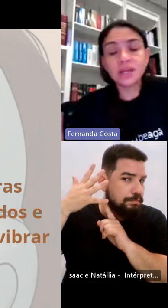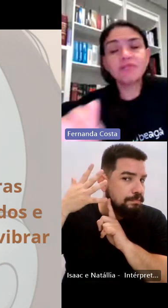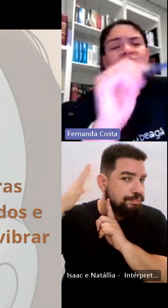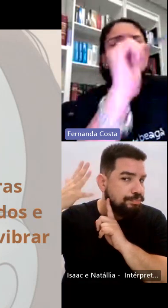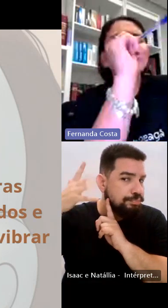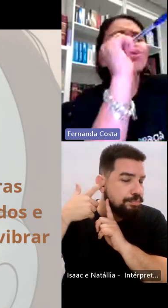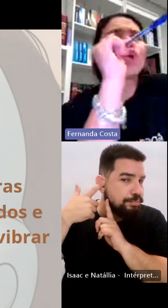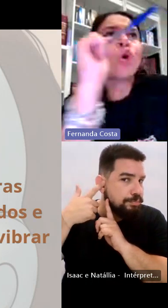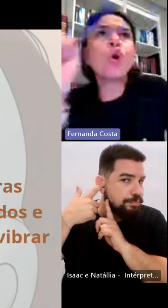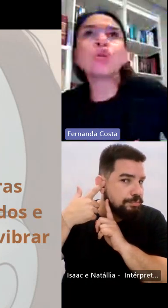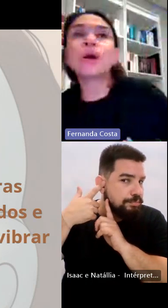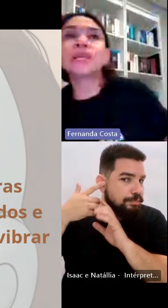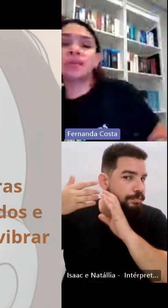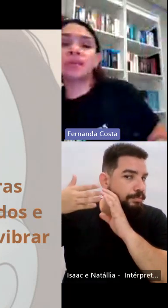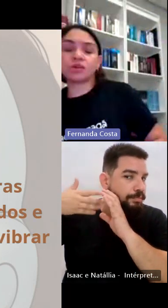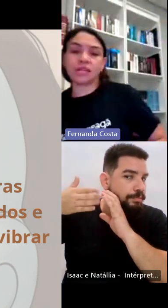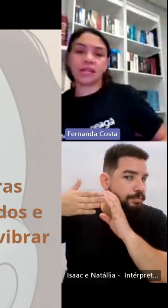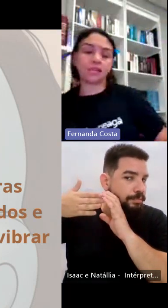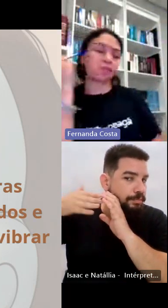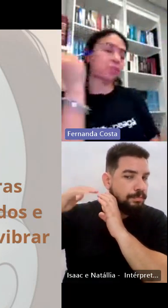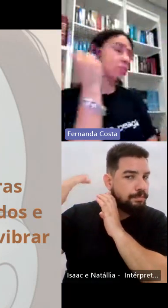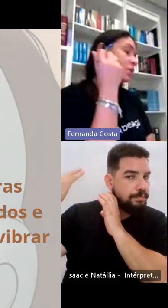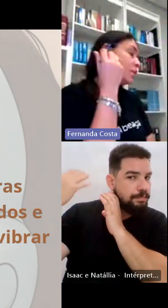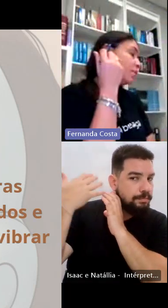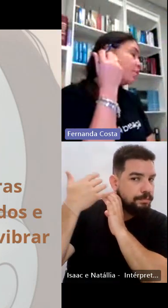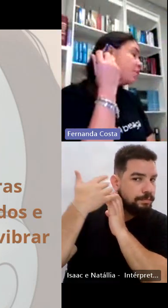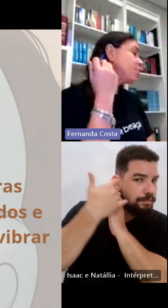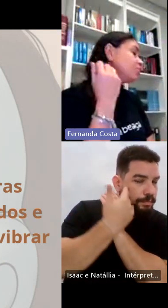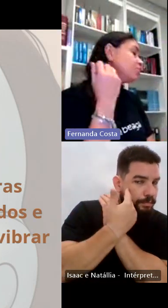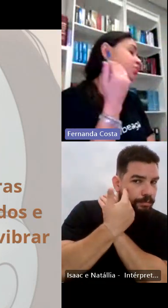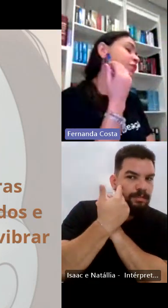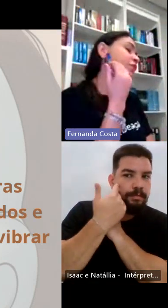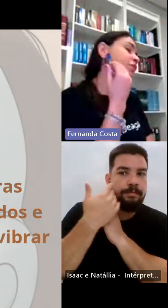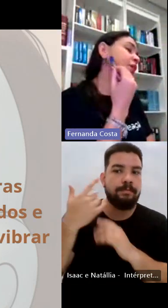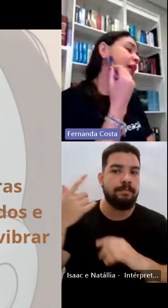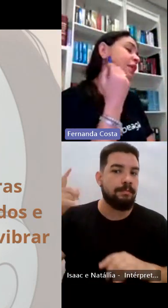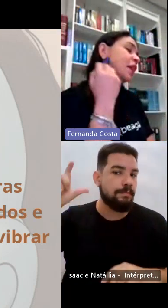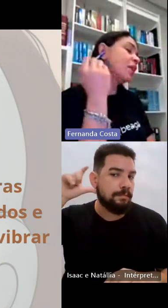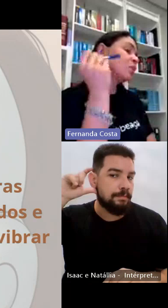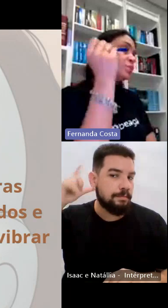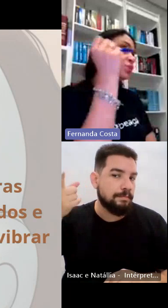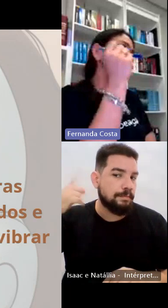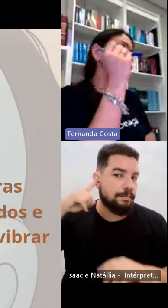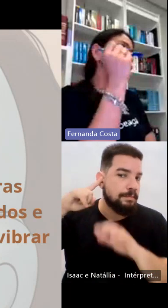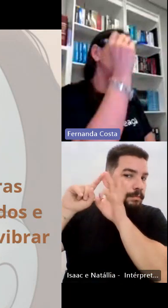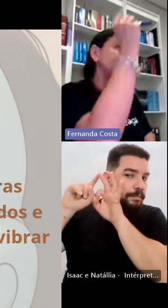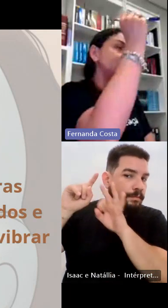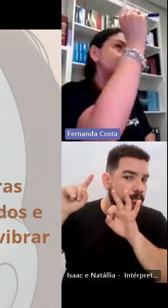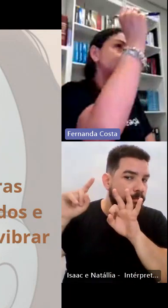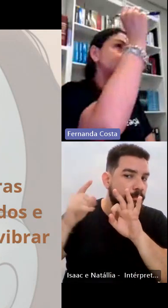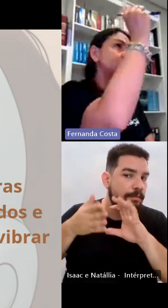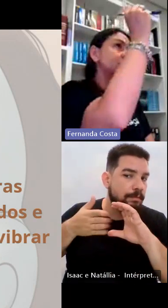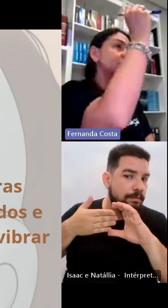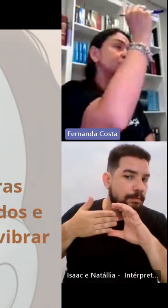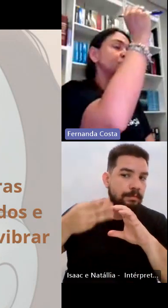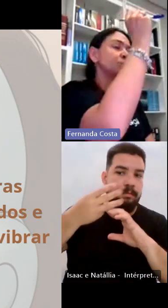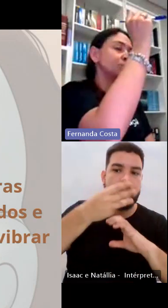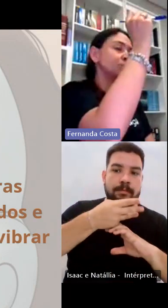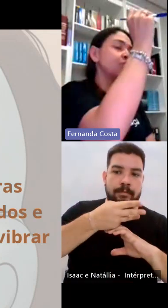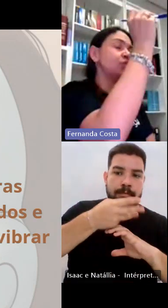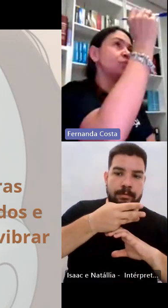ouvidos, fazem todo aquele processo. Pavilhão auditivo, canal, tímpano, ossículos do